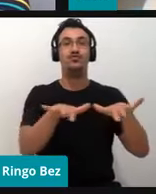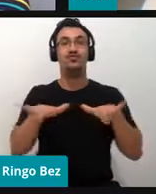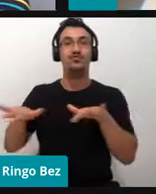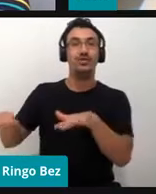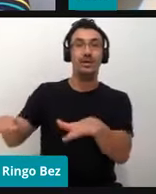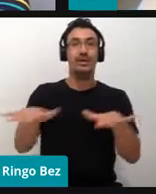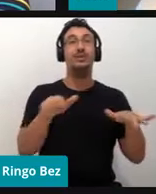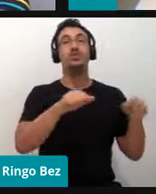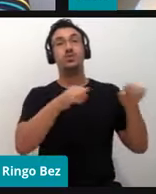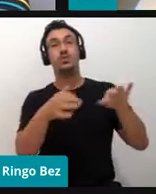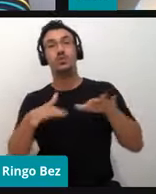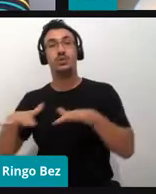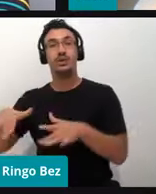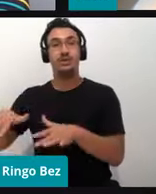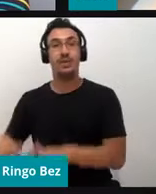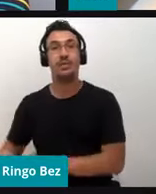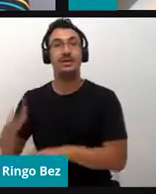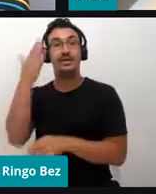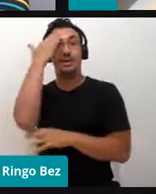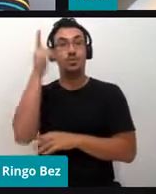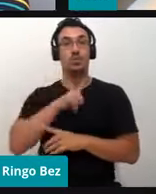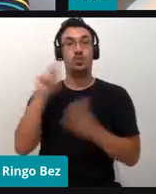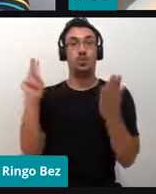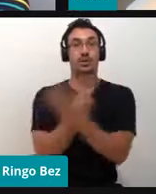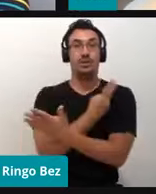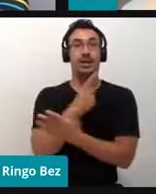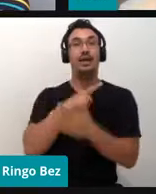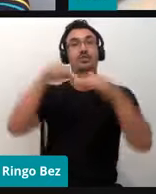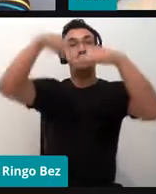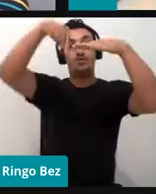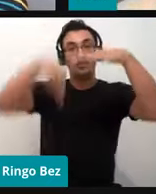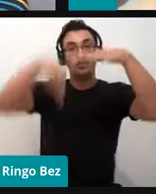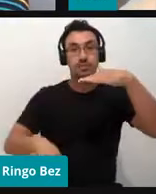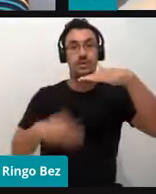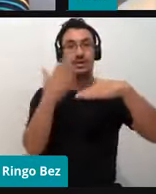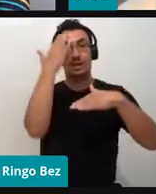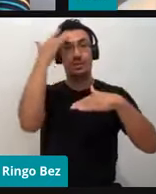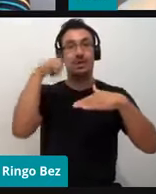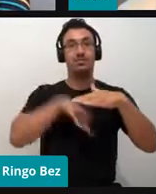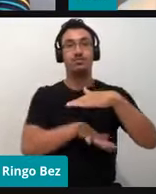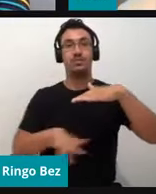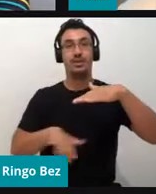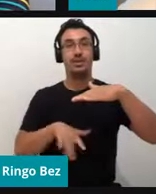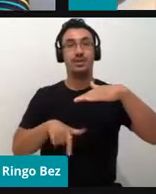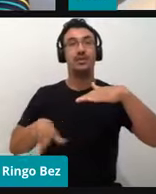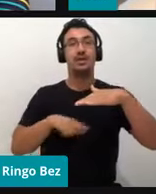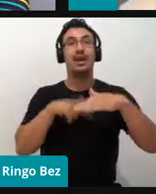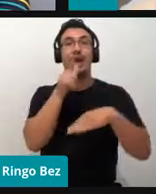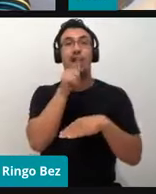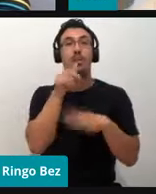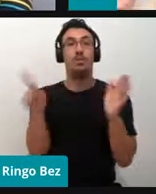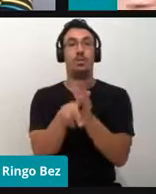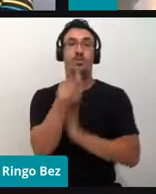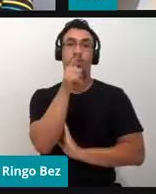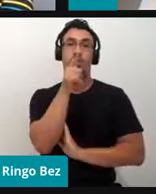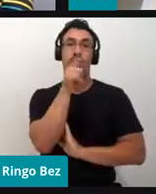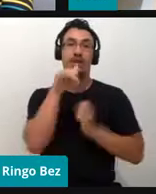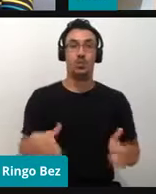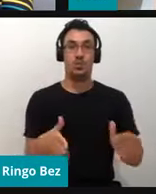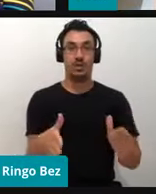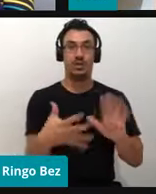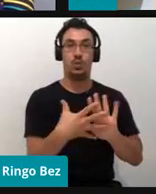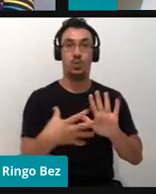lateral, subsuperficial, até o lençol freático, até recarregar a água dos rios. Então esse processo